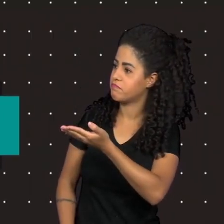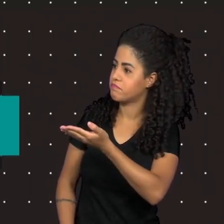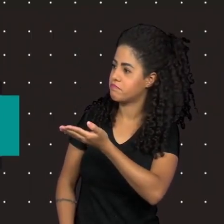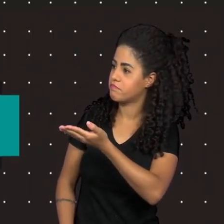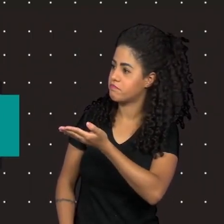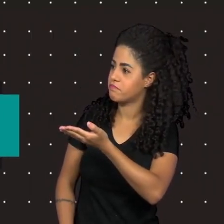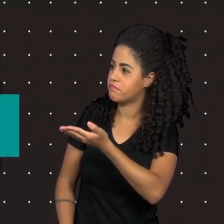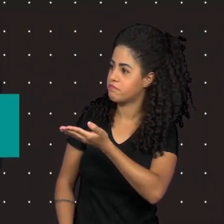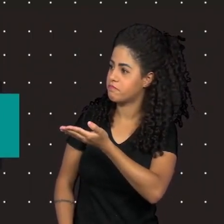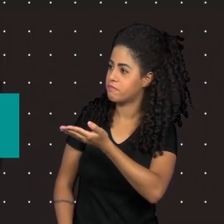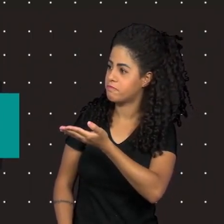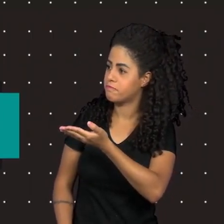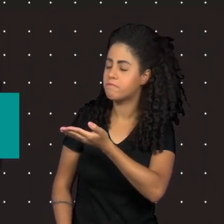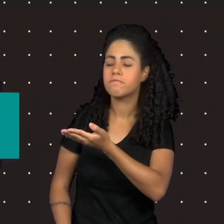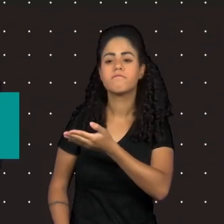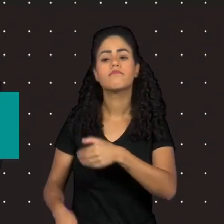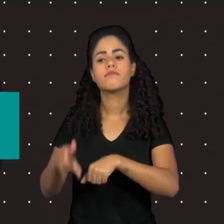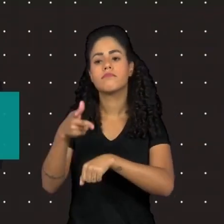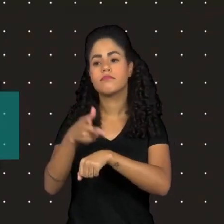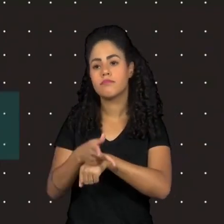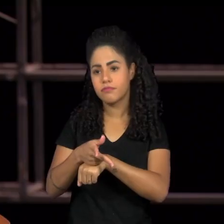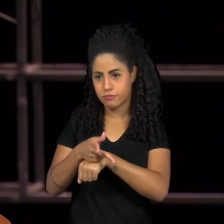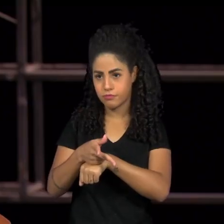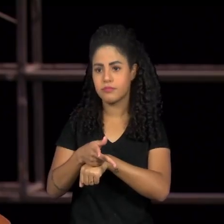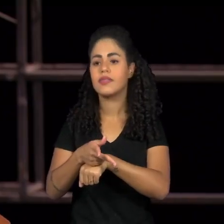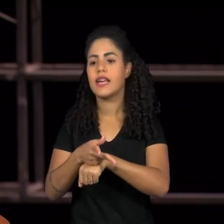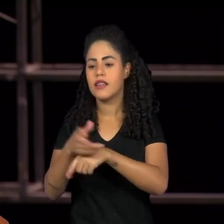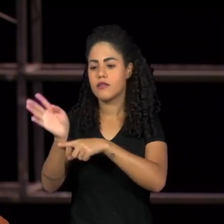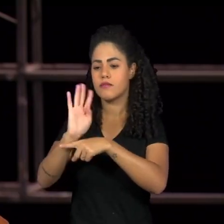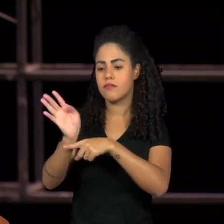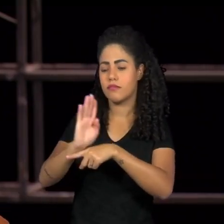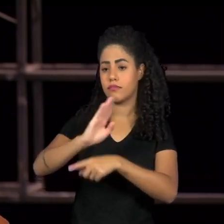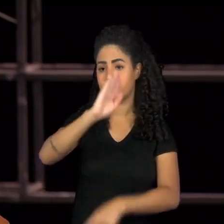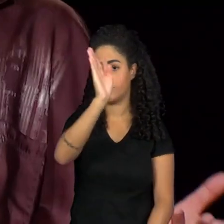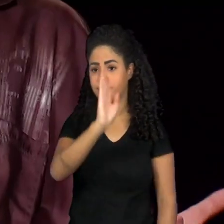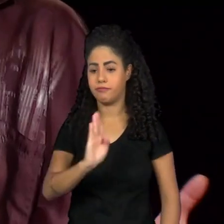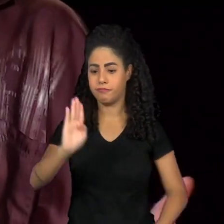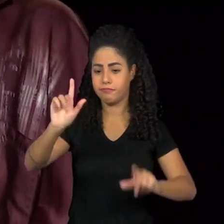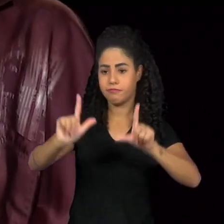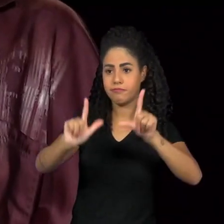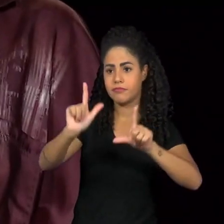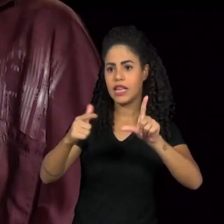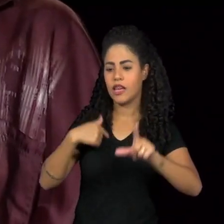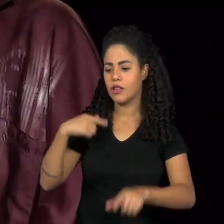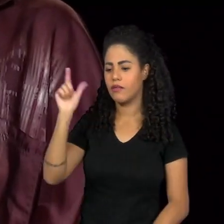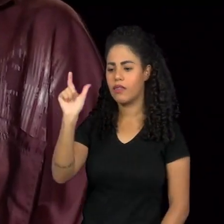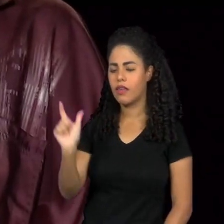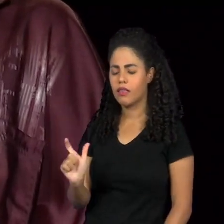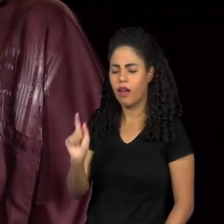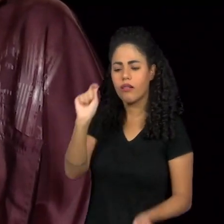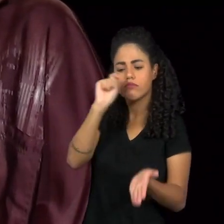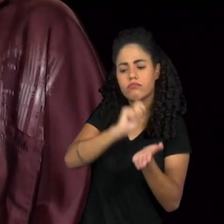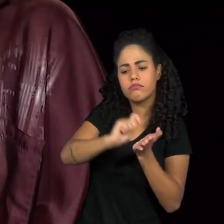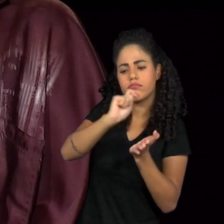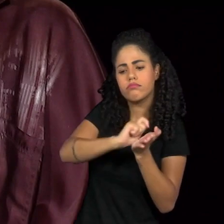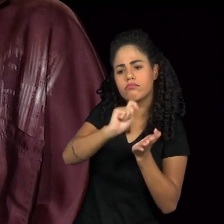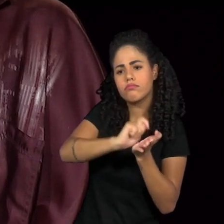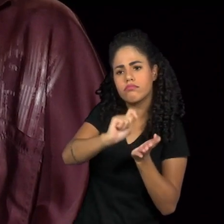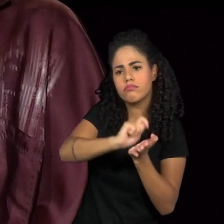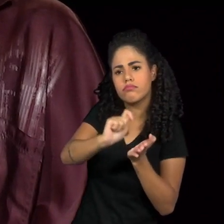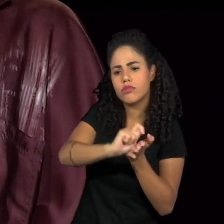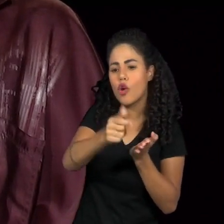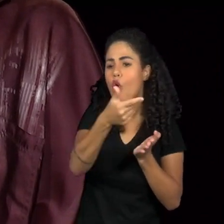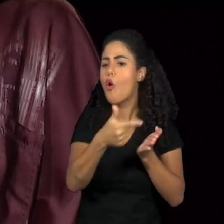ela dirige um canal, Cine Brasil TV. Eu estava na Itália escrevendo um